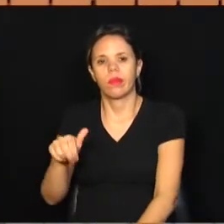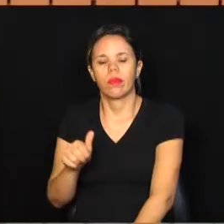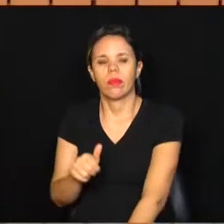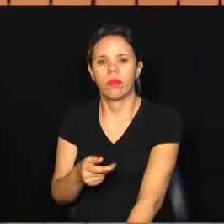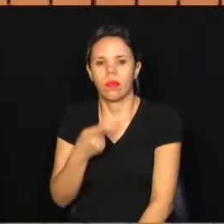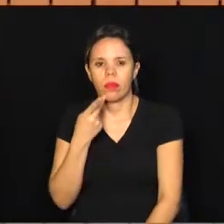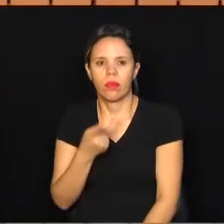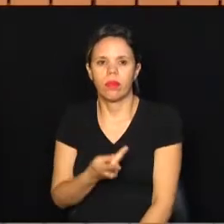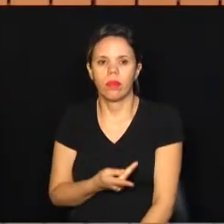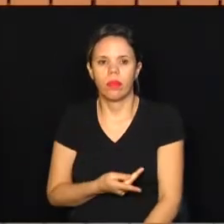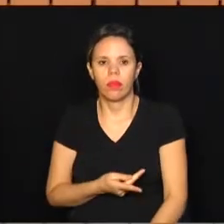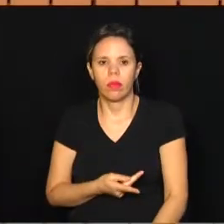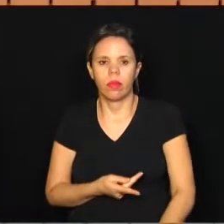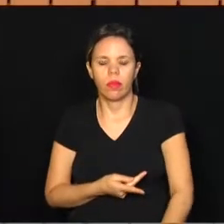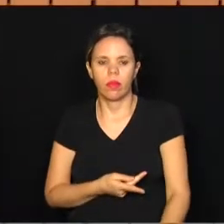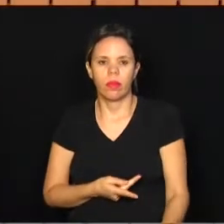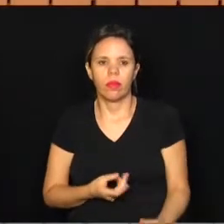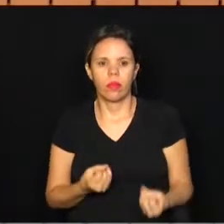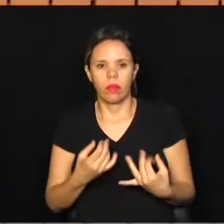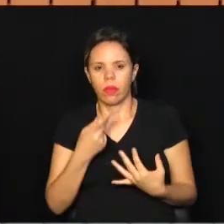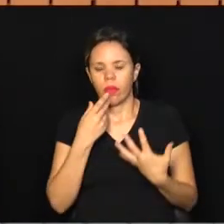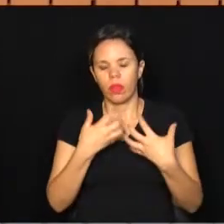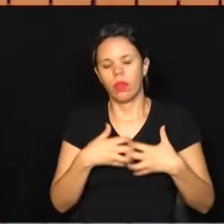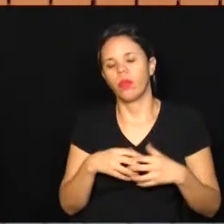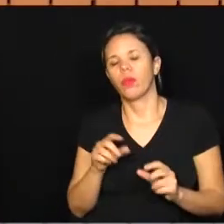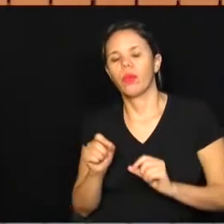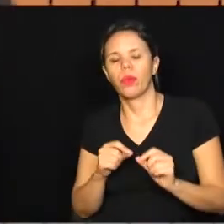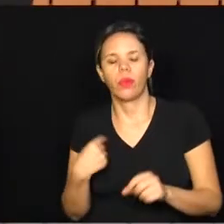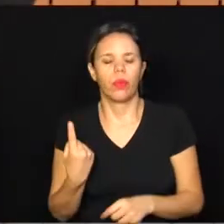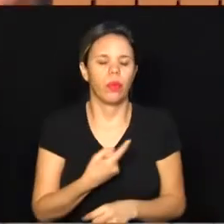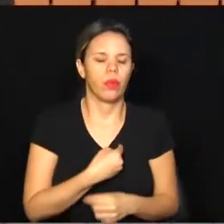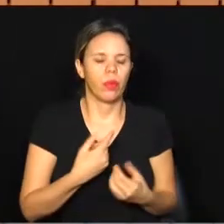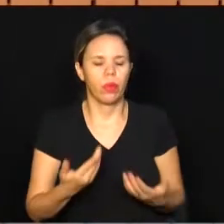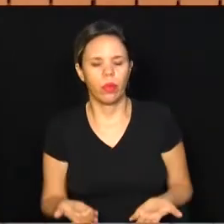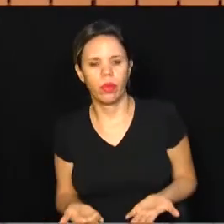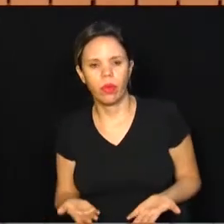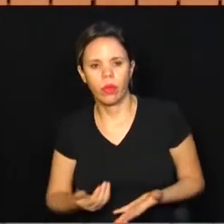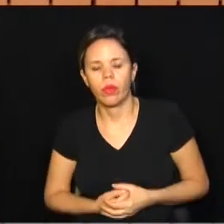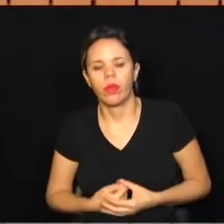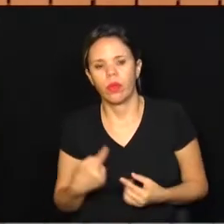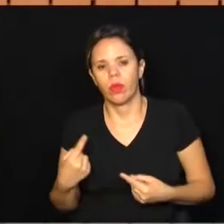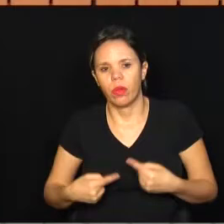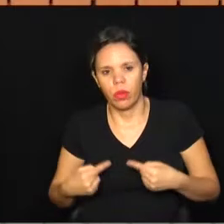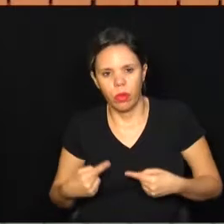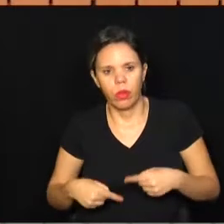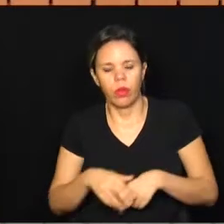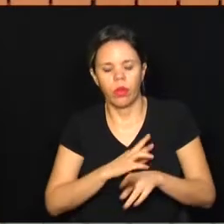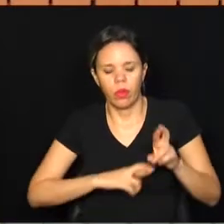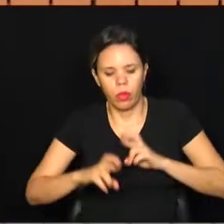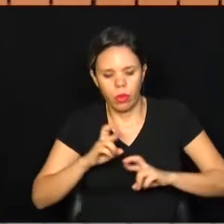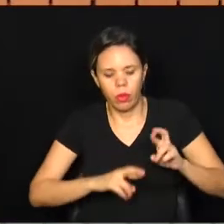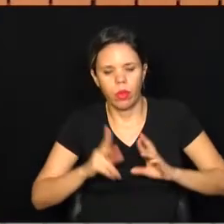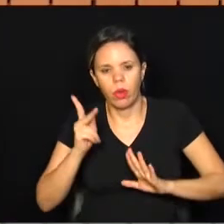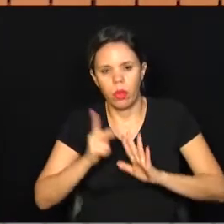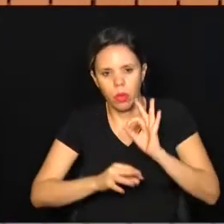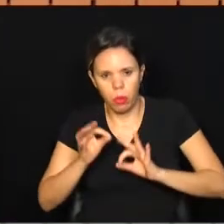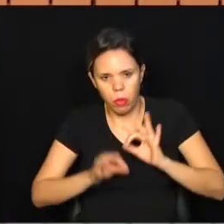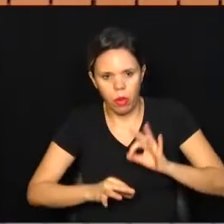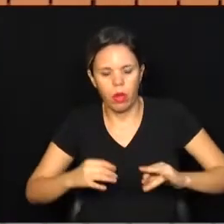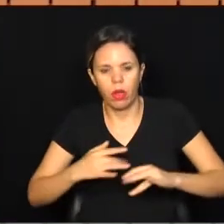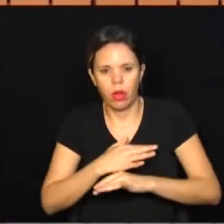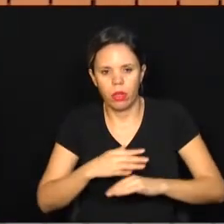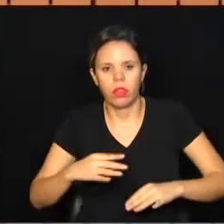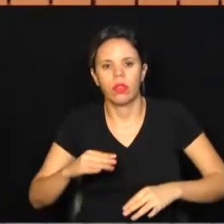queria comentar, Carol, o seguinte: nós, na discussão de revisão do plano diretor,